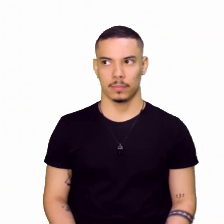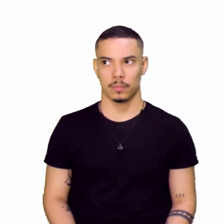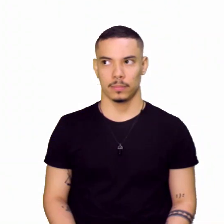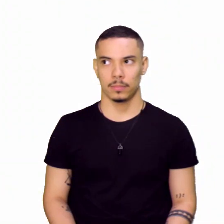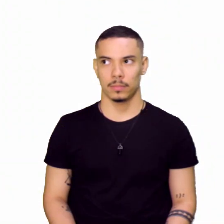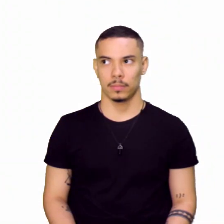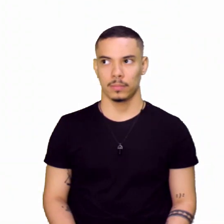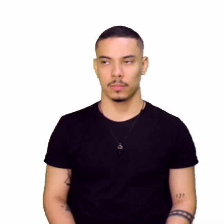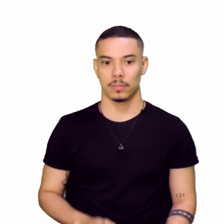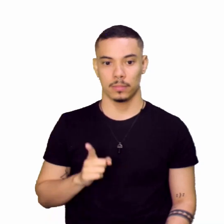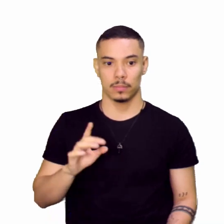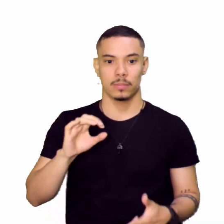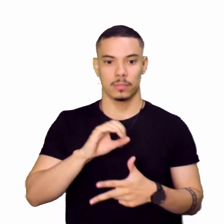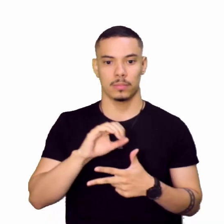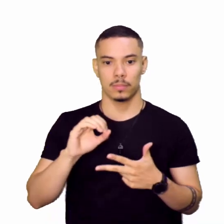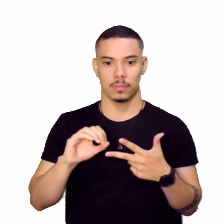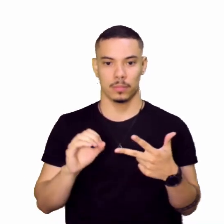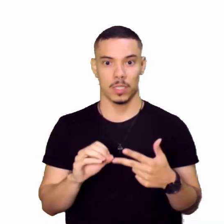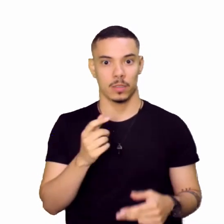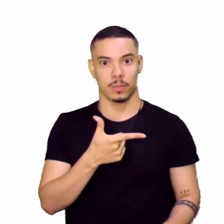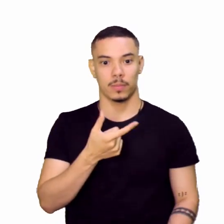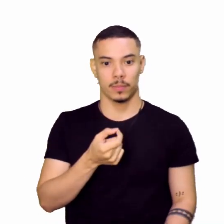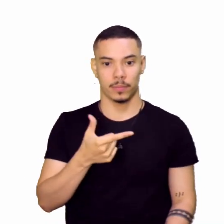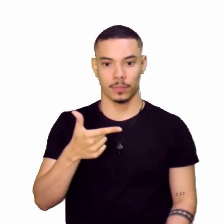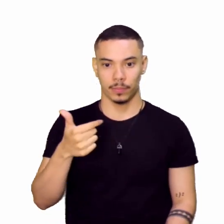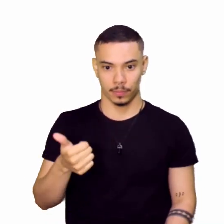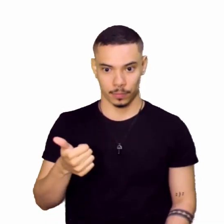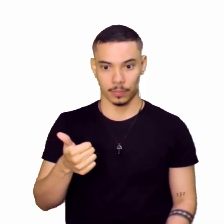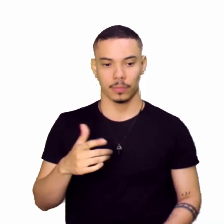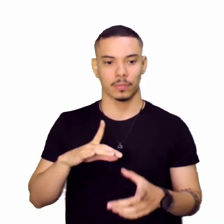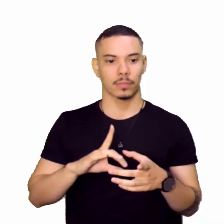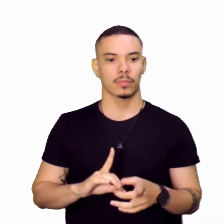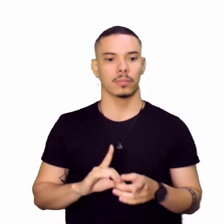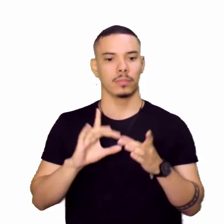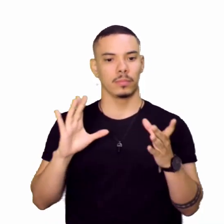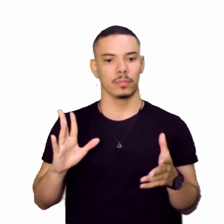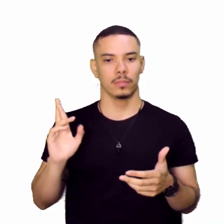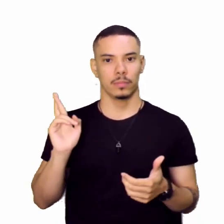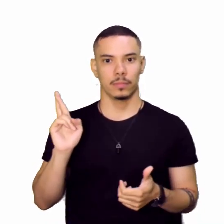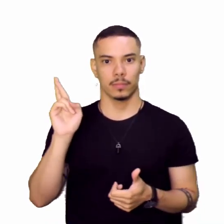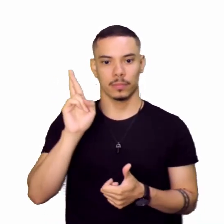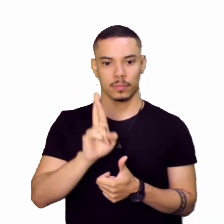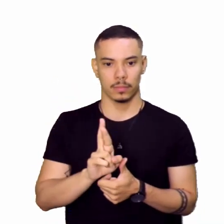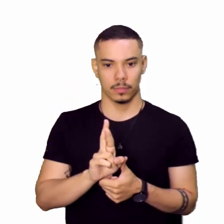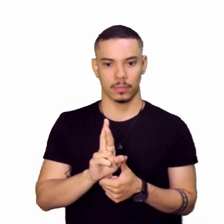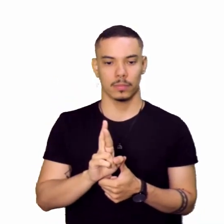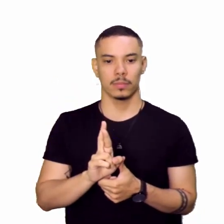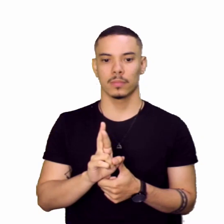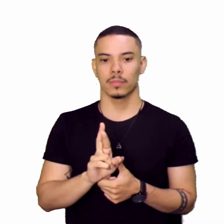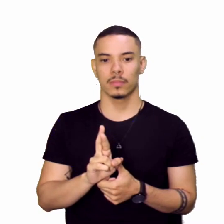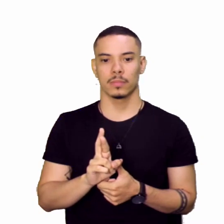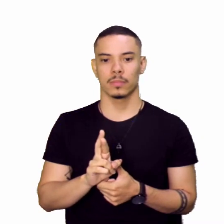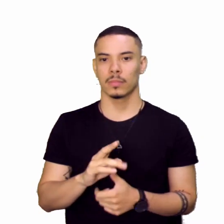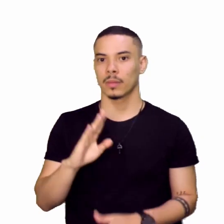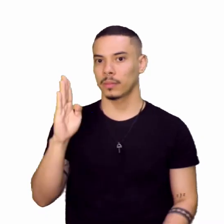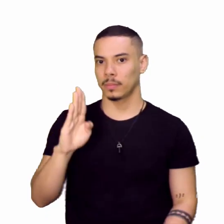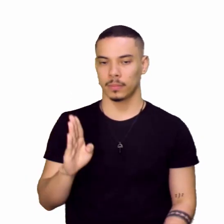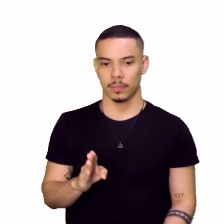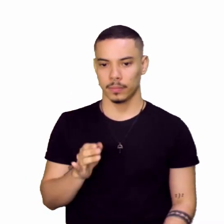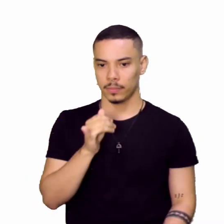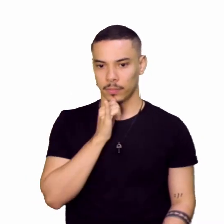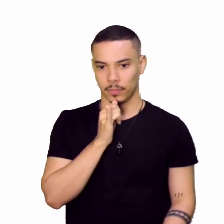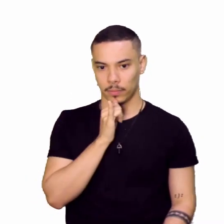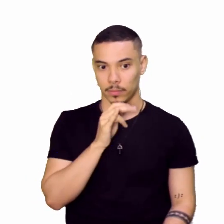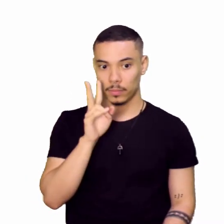do Enem de 2021 numa democracia representativa como é Olhe gente se